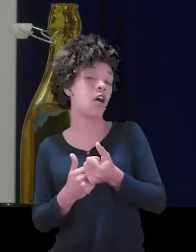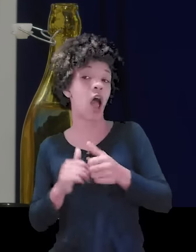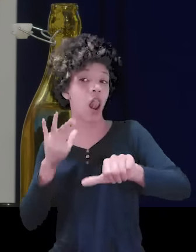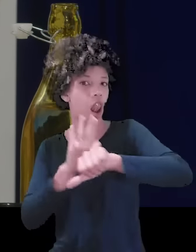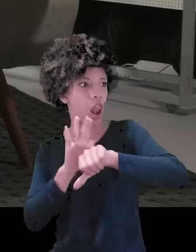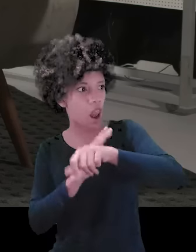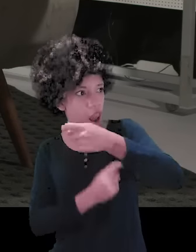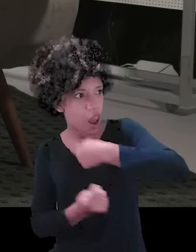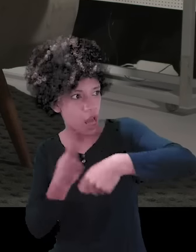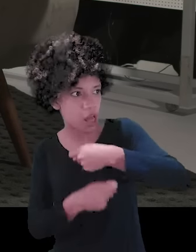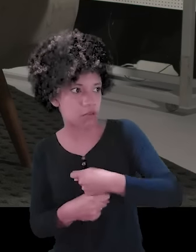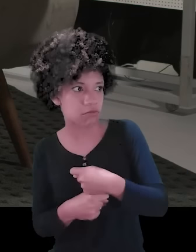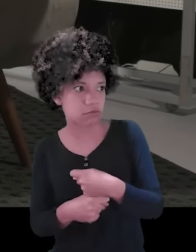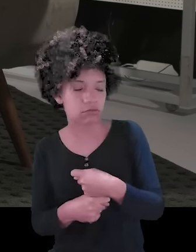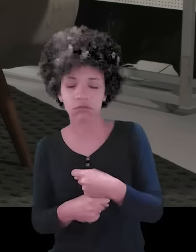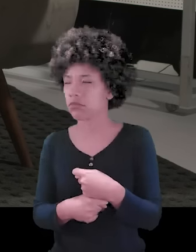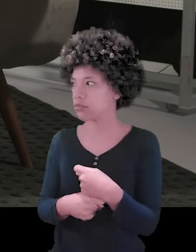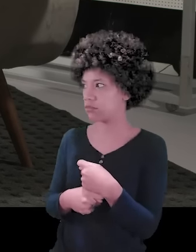Ilegais africanos